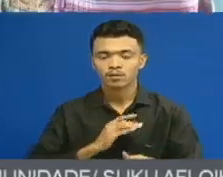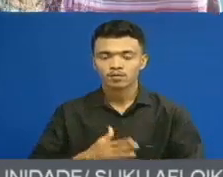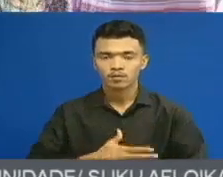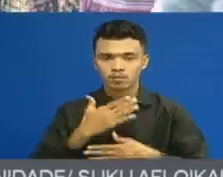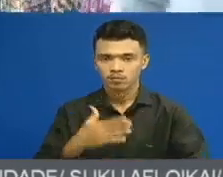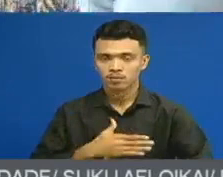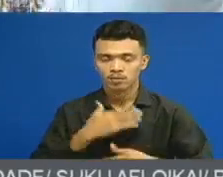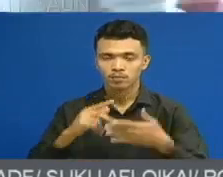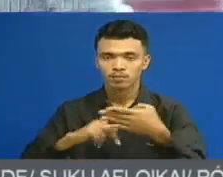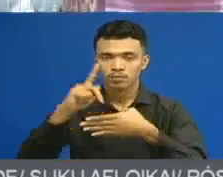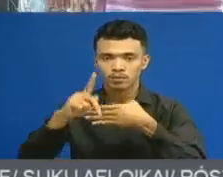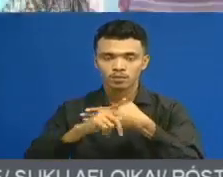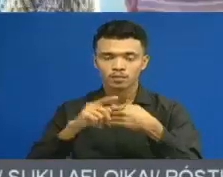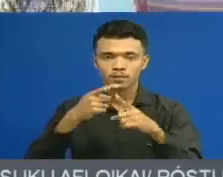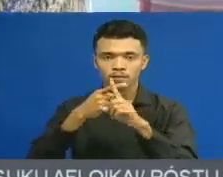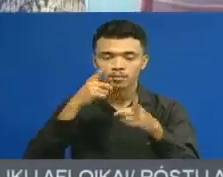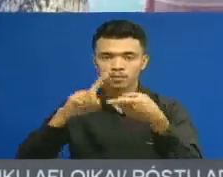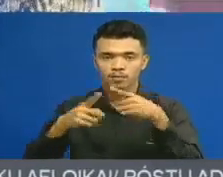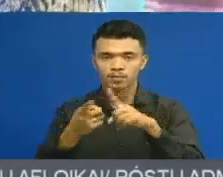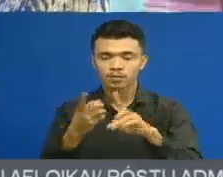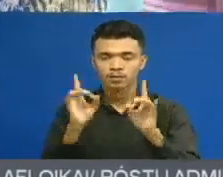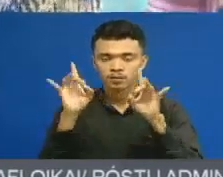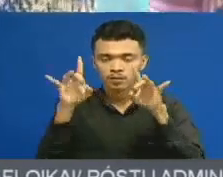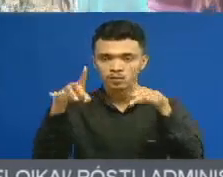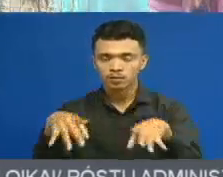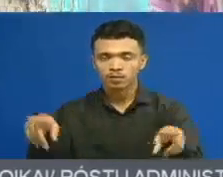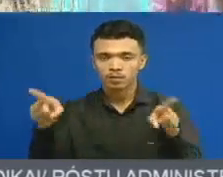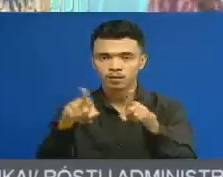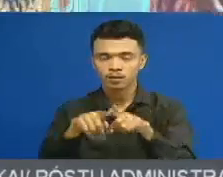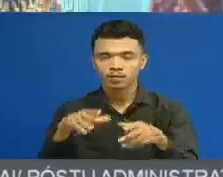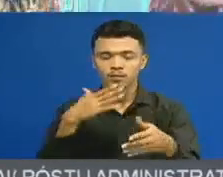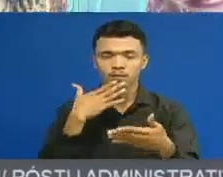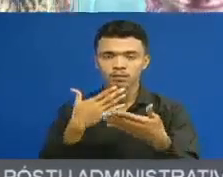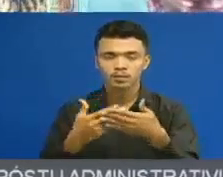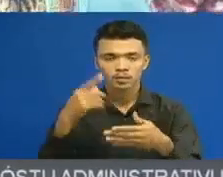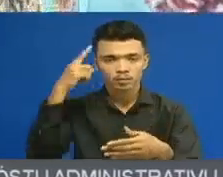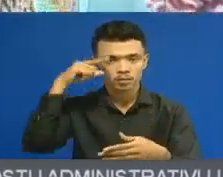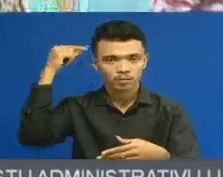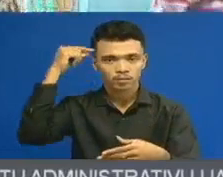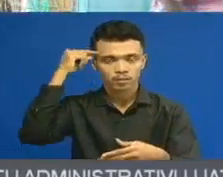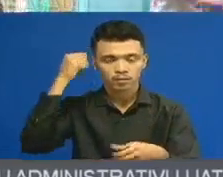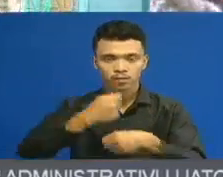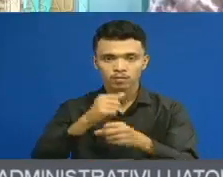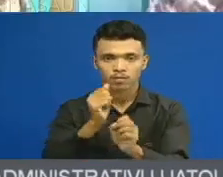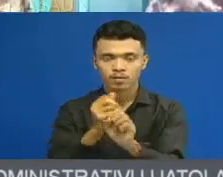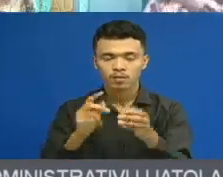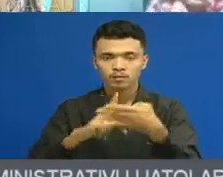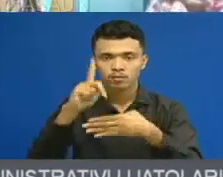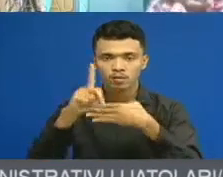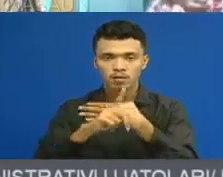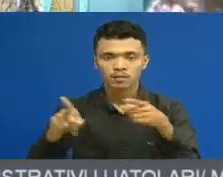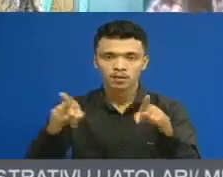macanesa mais amiga, cidade amiga Austrália, e da ne anesa positivo ter teves também. Antes de governo, a tua anesa hamusu, programa e da anesa